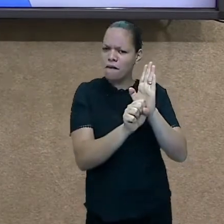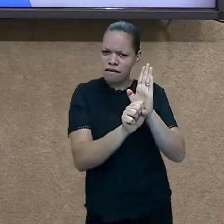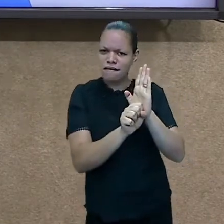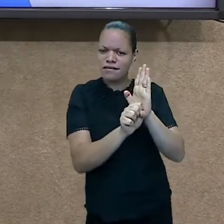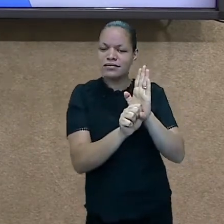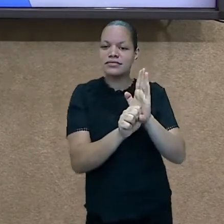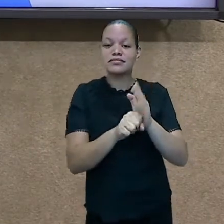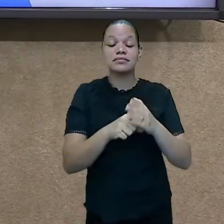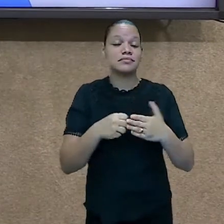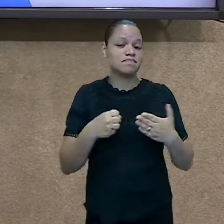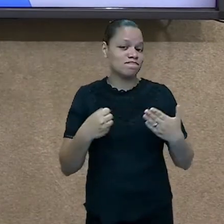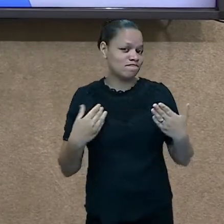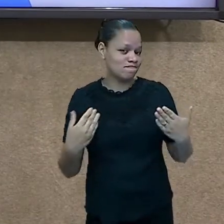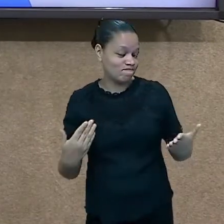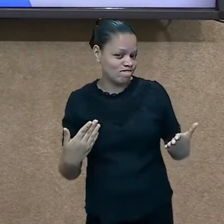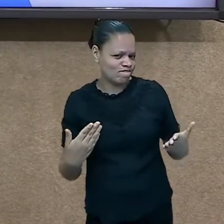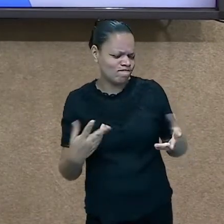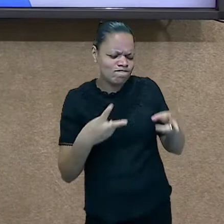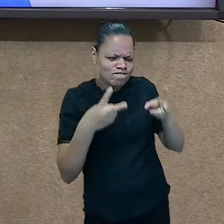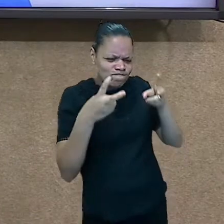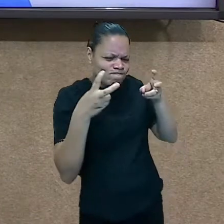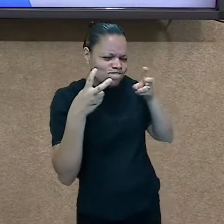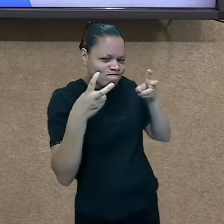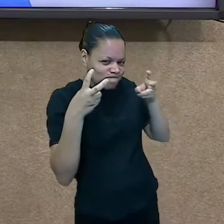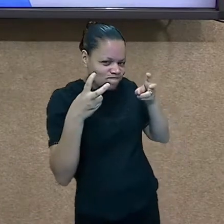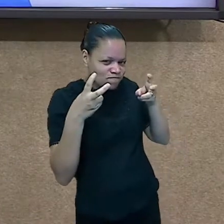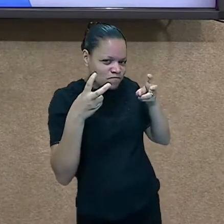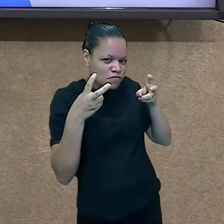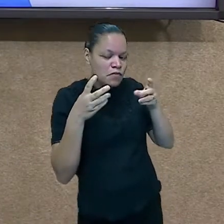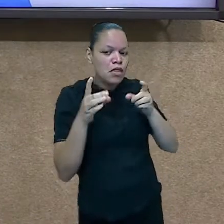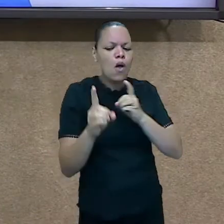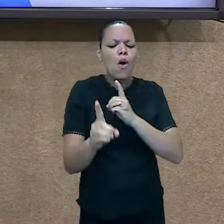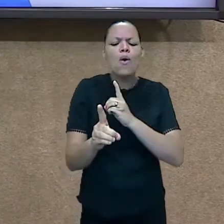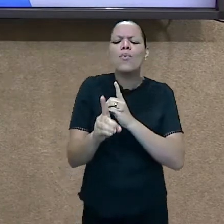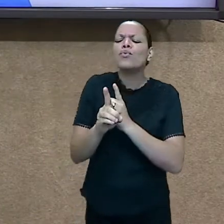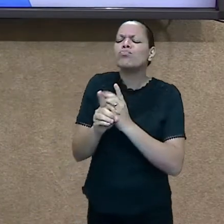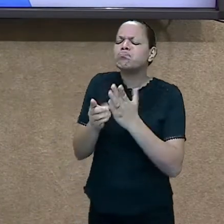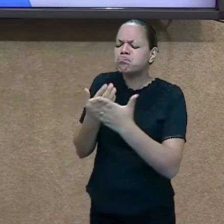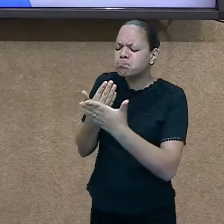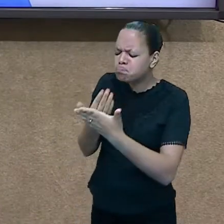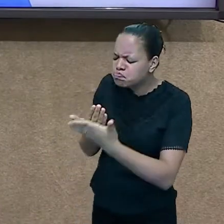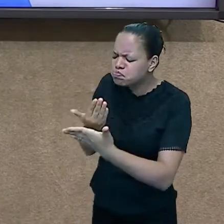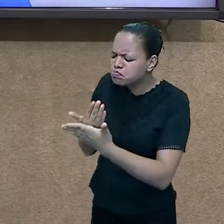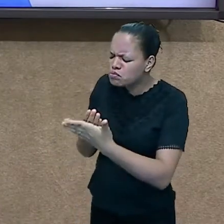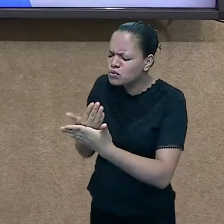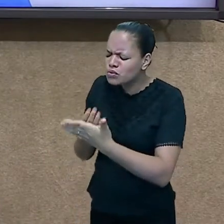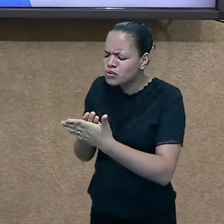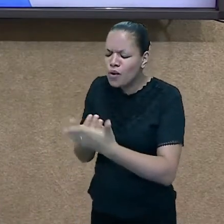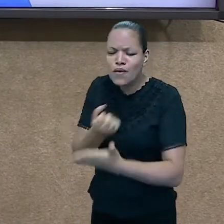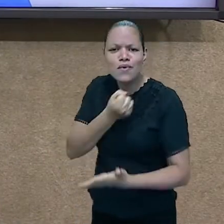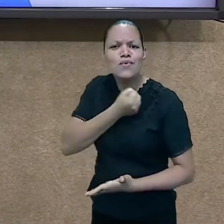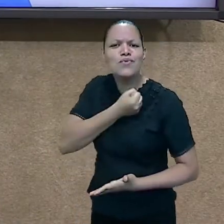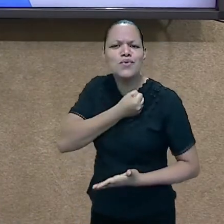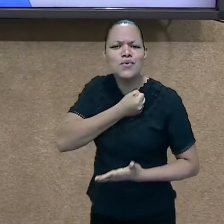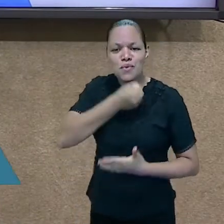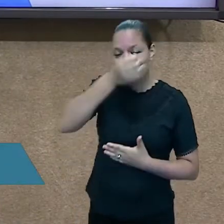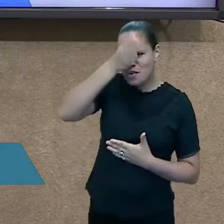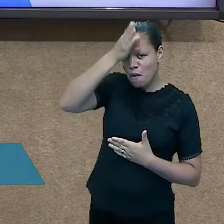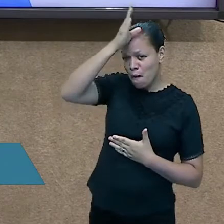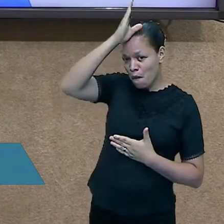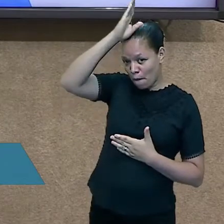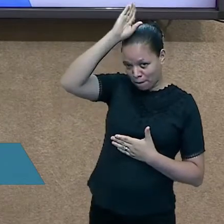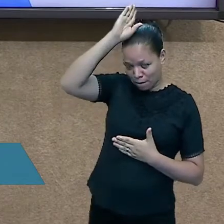podem ter reparado que, ao deparar com o estudo dos números romanos no livro, ele reserva uma pequena parte, não